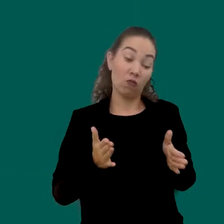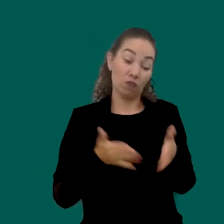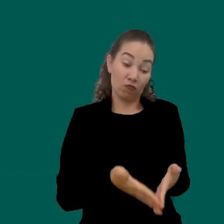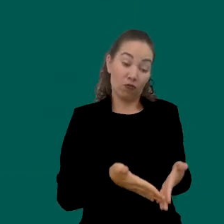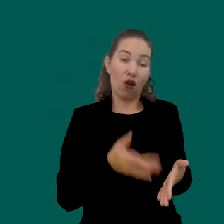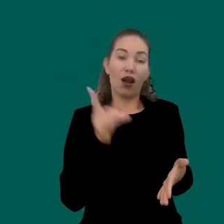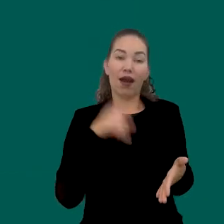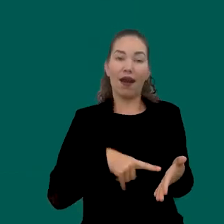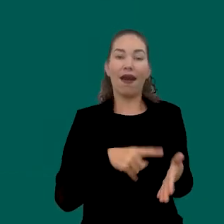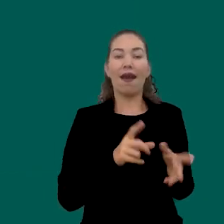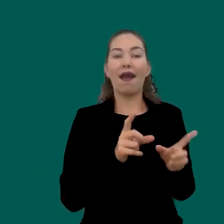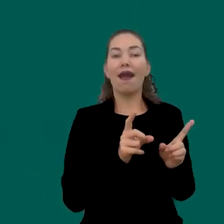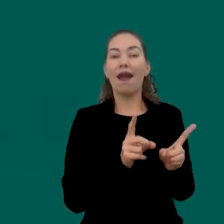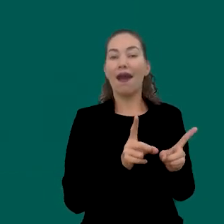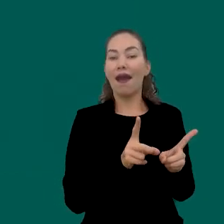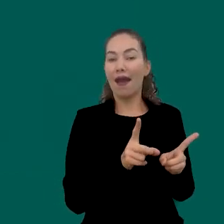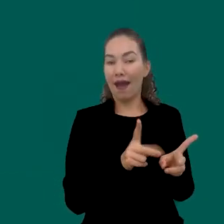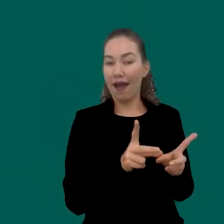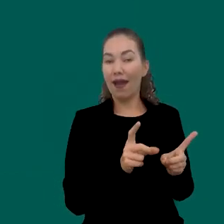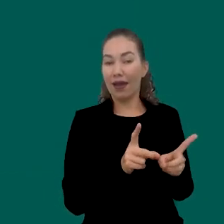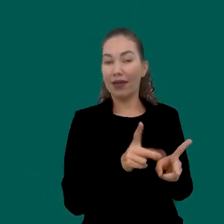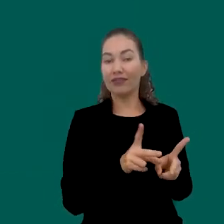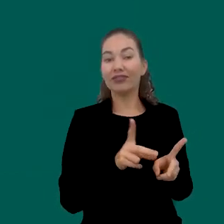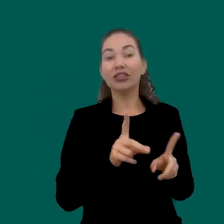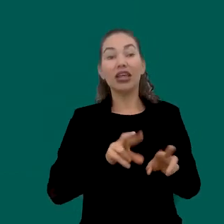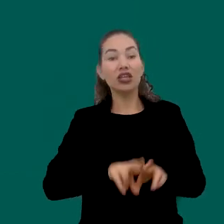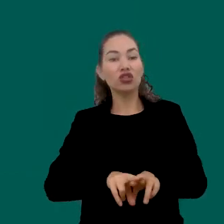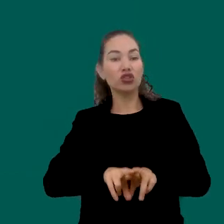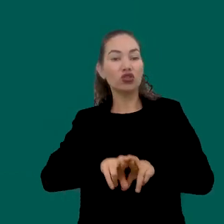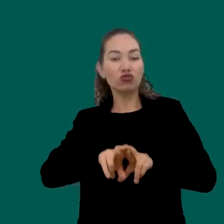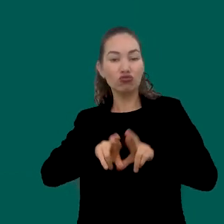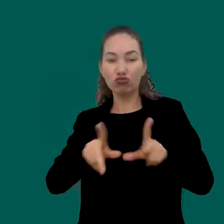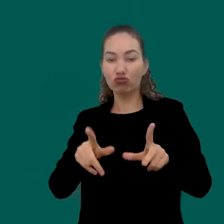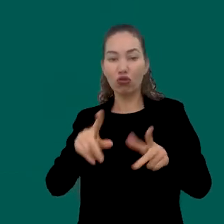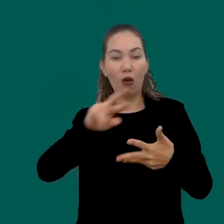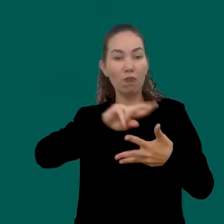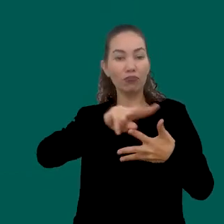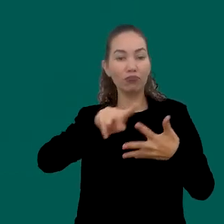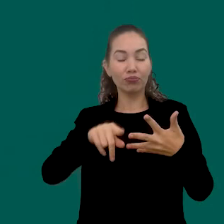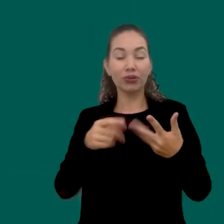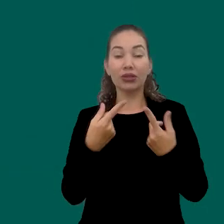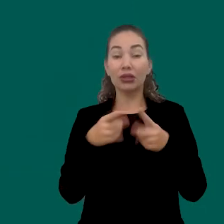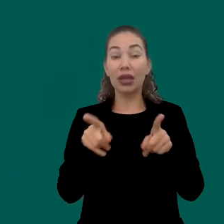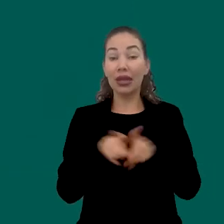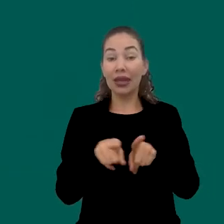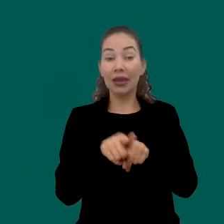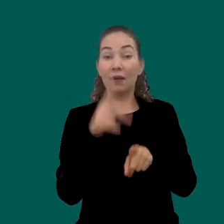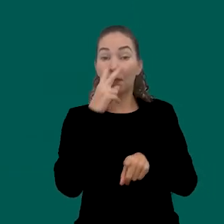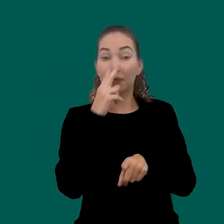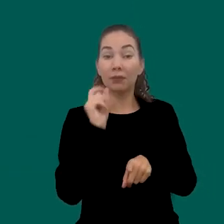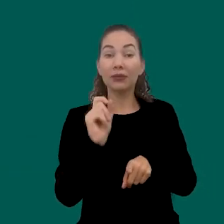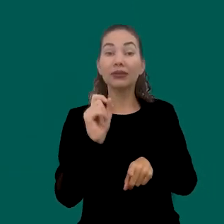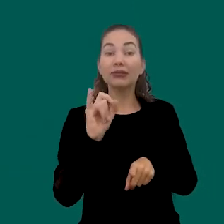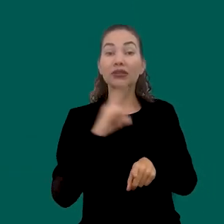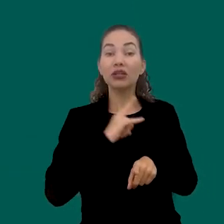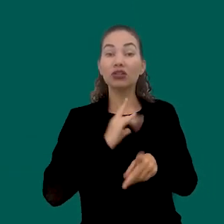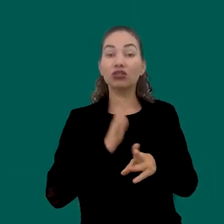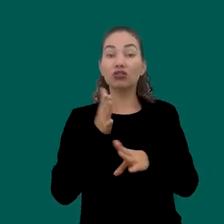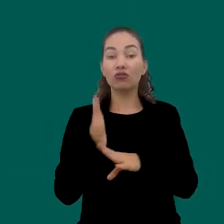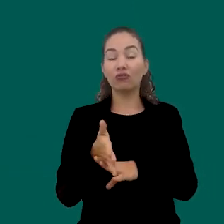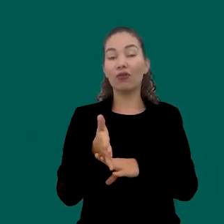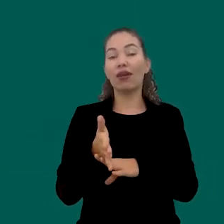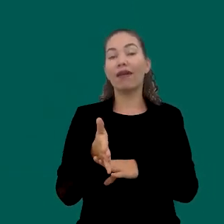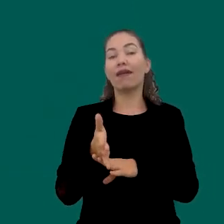questão do e-commerce, diferenciação. E a questão, se a gente for da loja física, a gente fala muito, que daí tu falou ali de